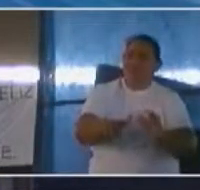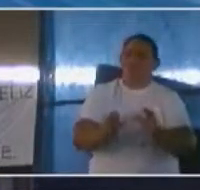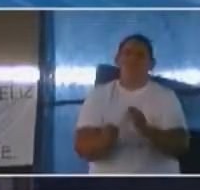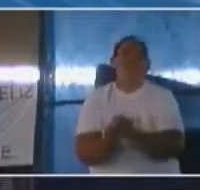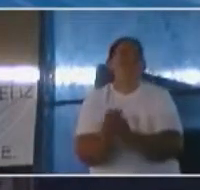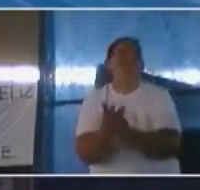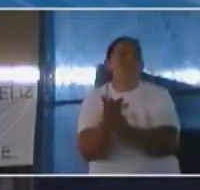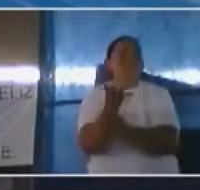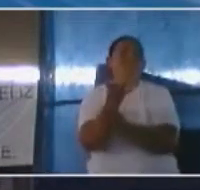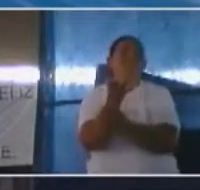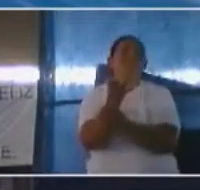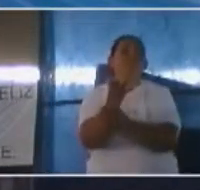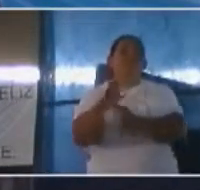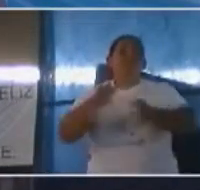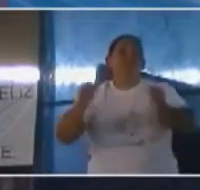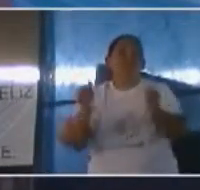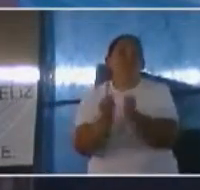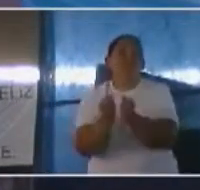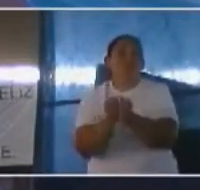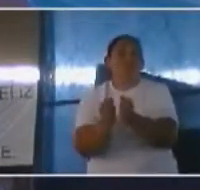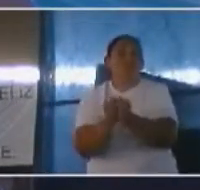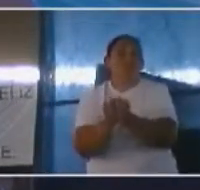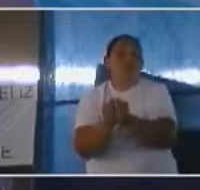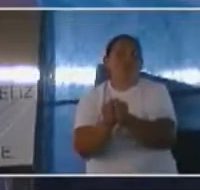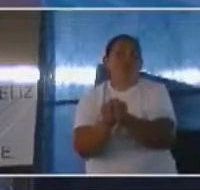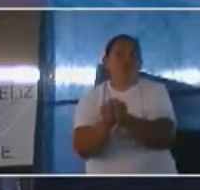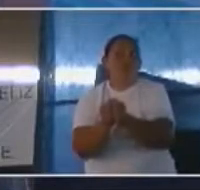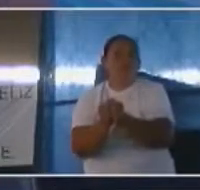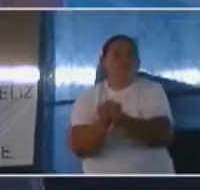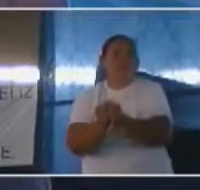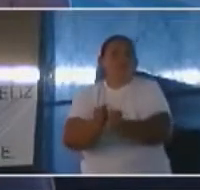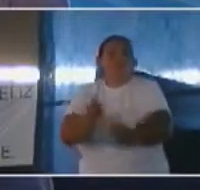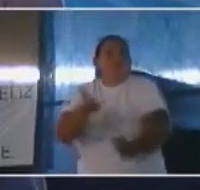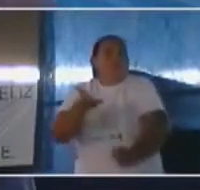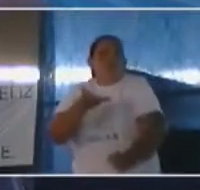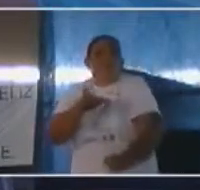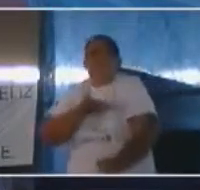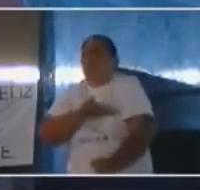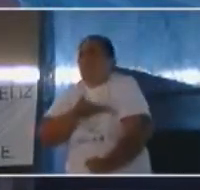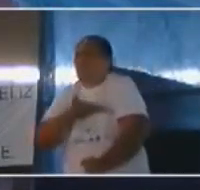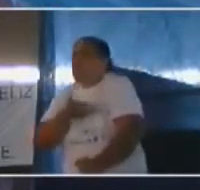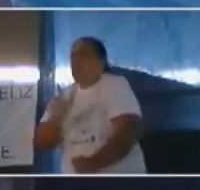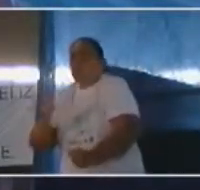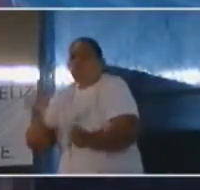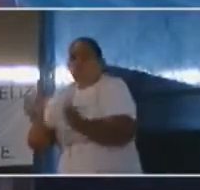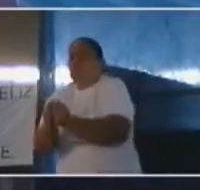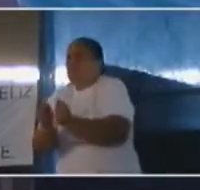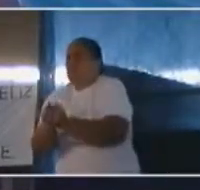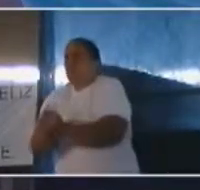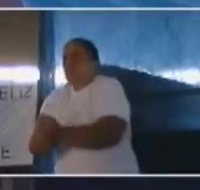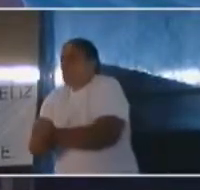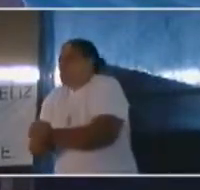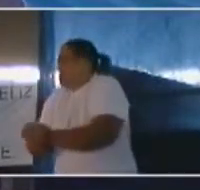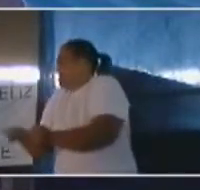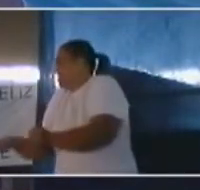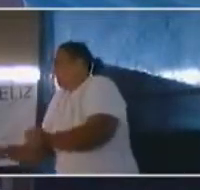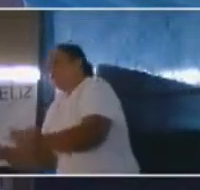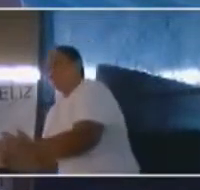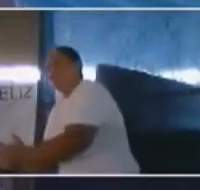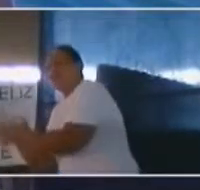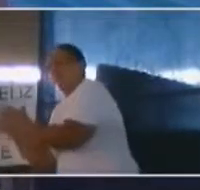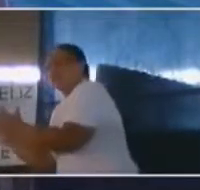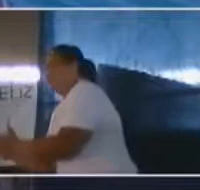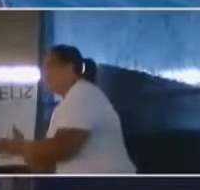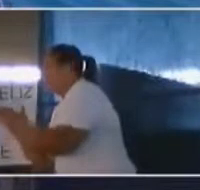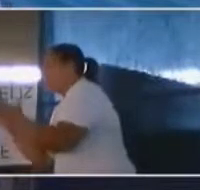criação. Mantenha o contato com as pessoas empobrecidas, com as pessoas injustiçadas.